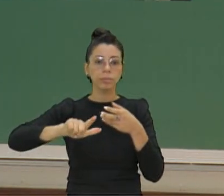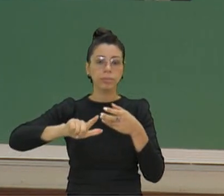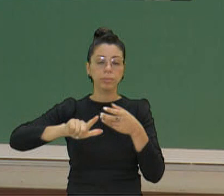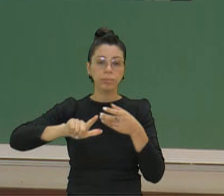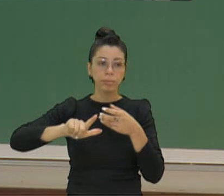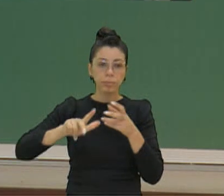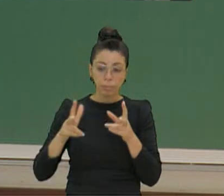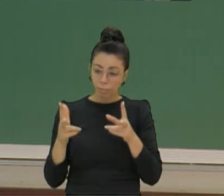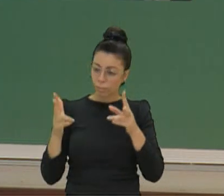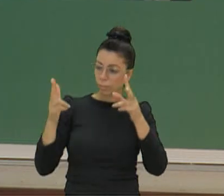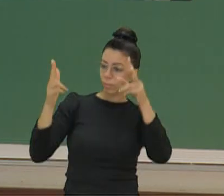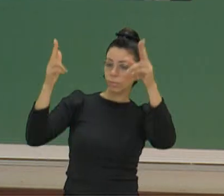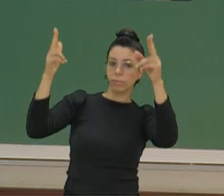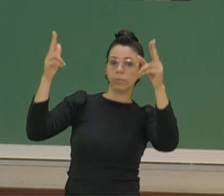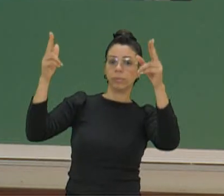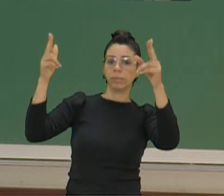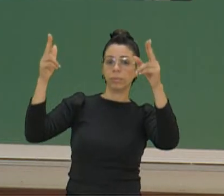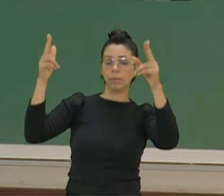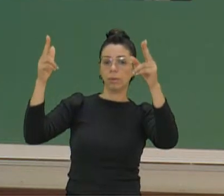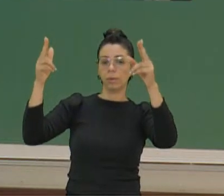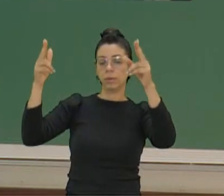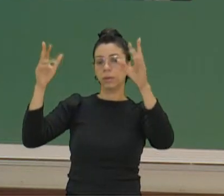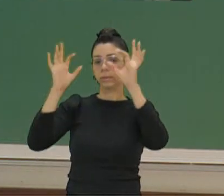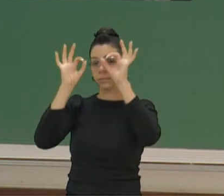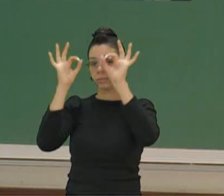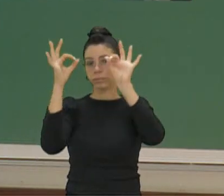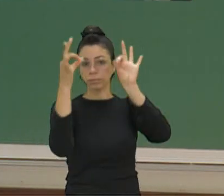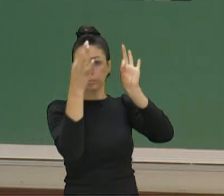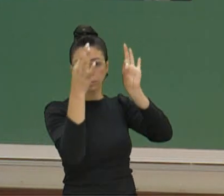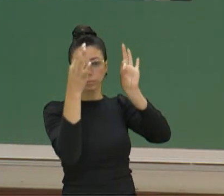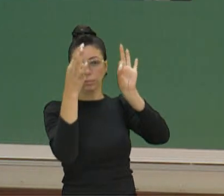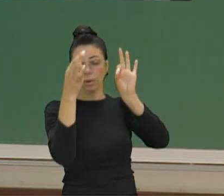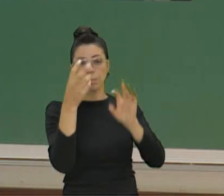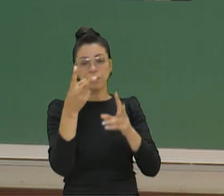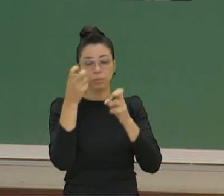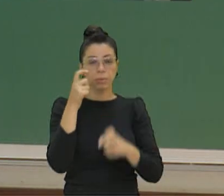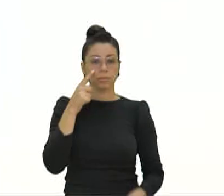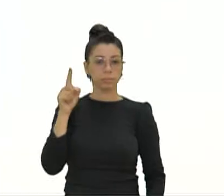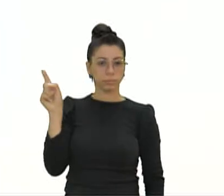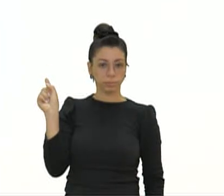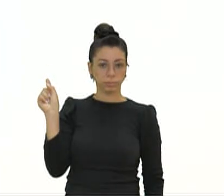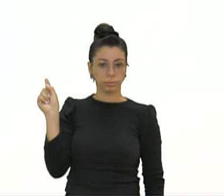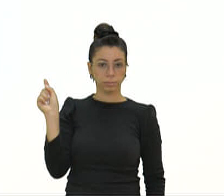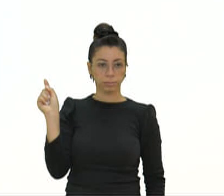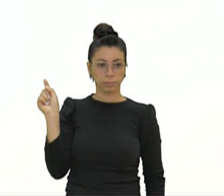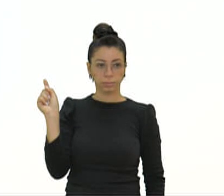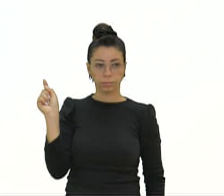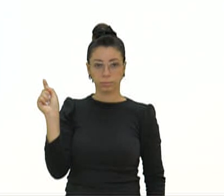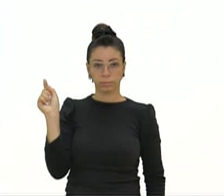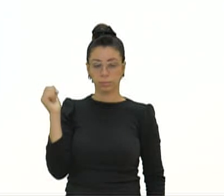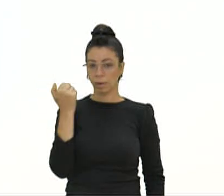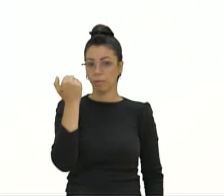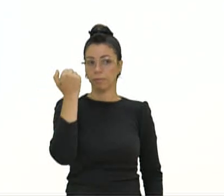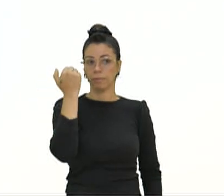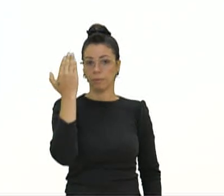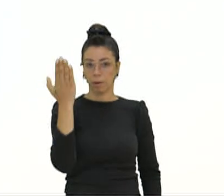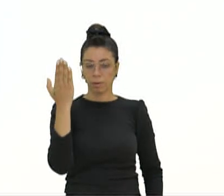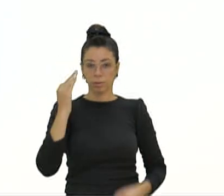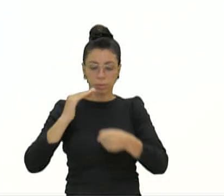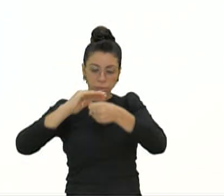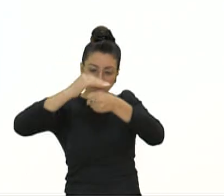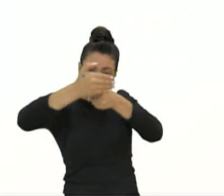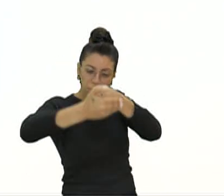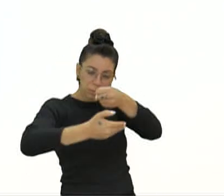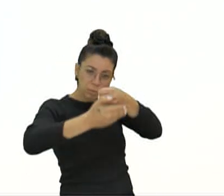um recorte, né, lateral do nosso olho, do olho humano. Então, se a gente for externamente, nós temos essa